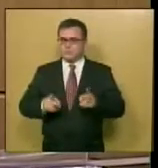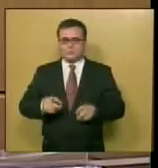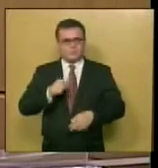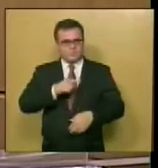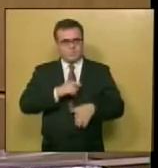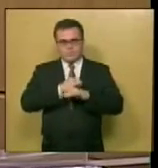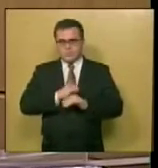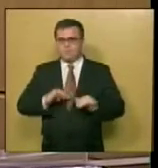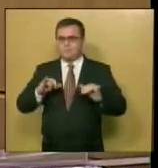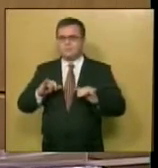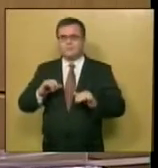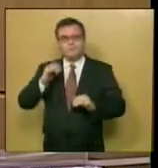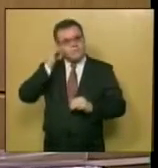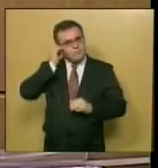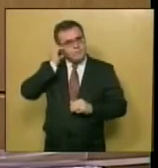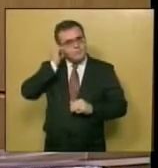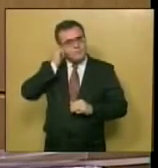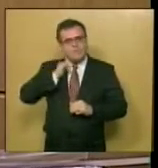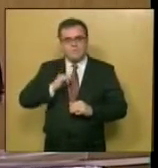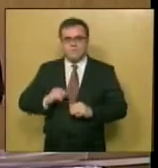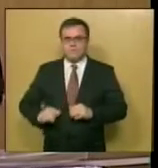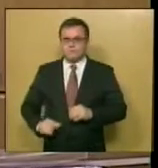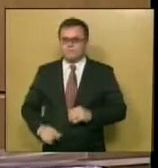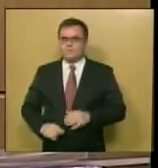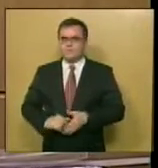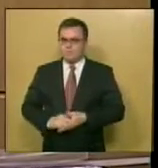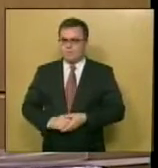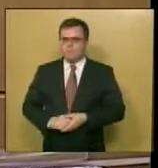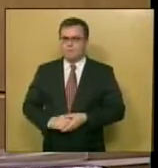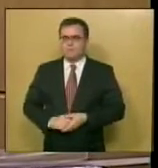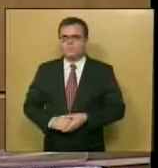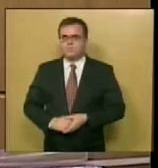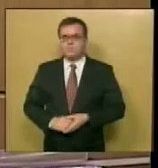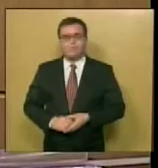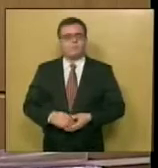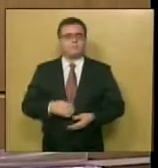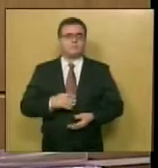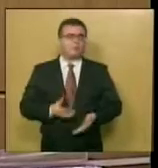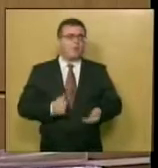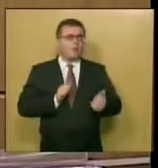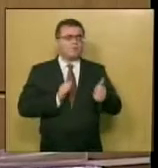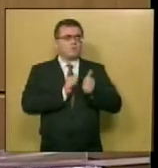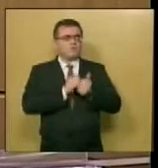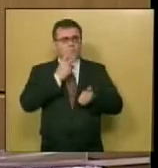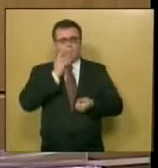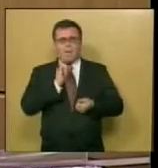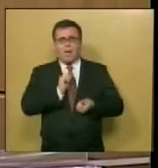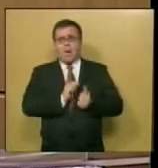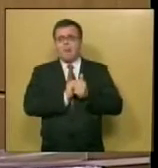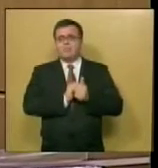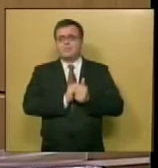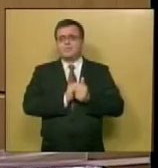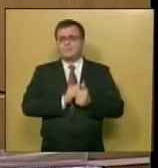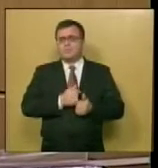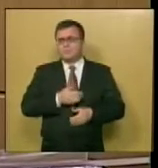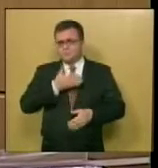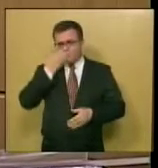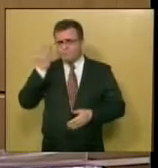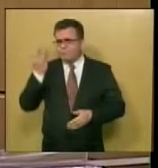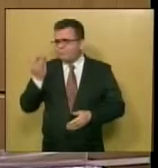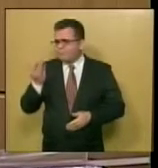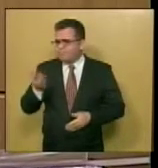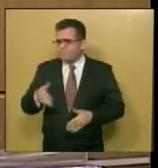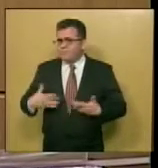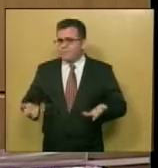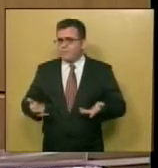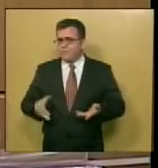delas. Ela me disse, abre aspas, convivi pouco com meu pai, pois ele faleceu cedo,